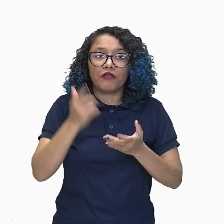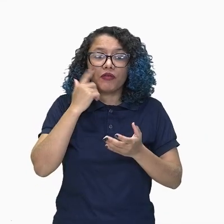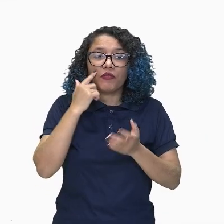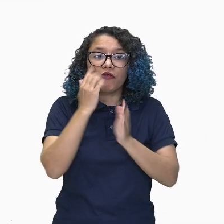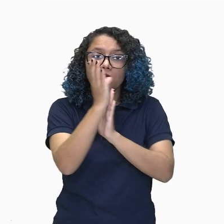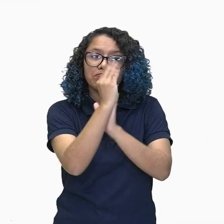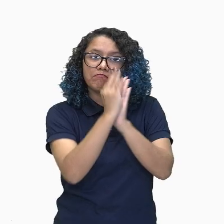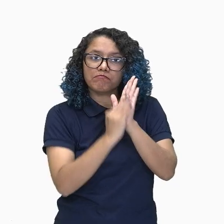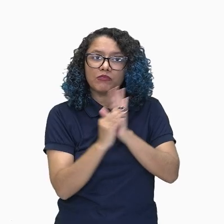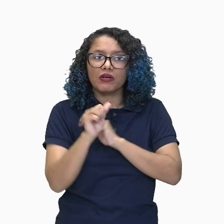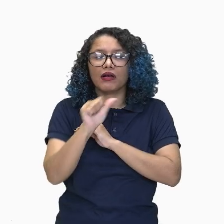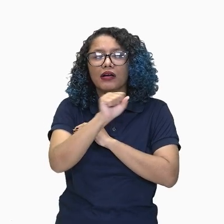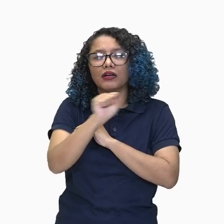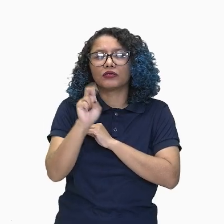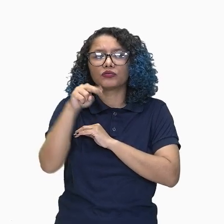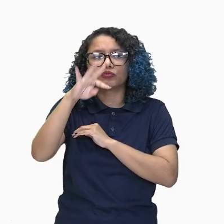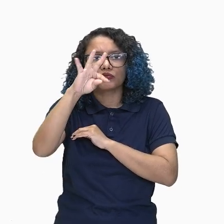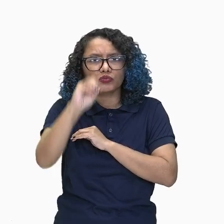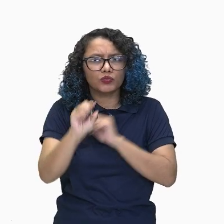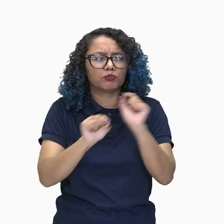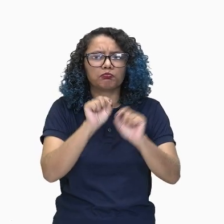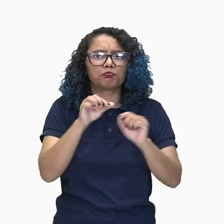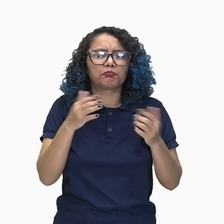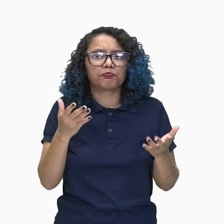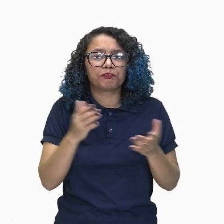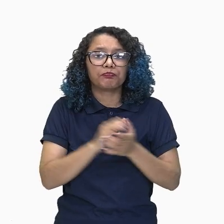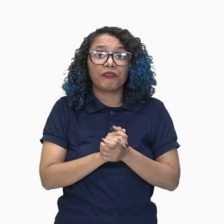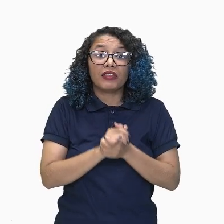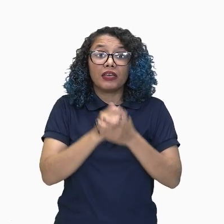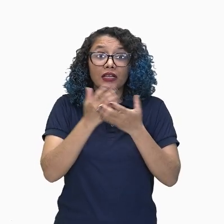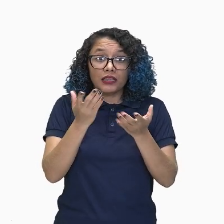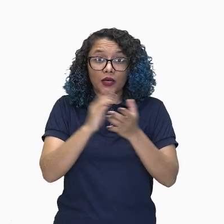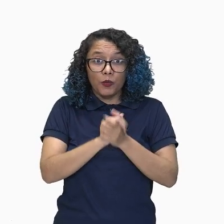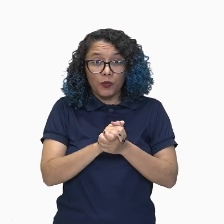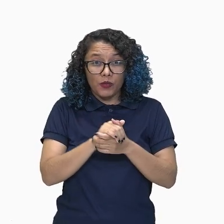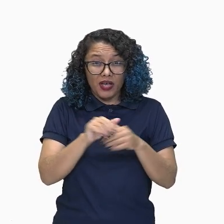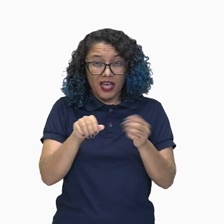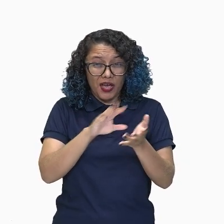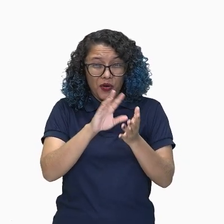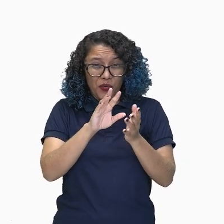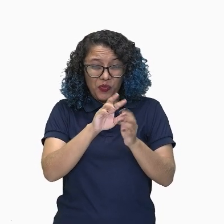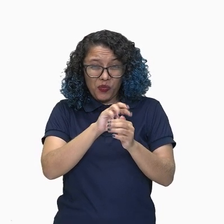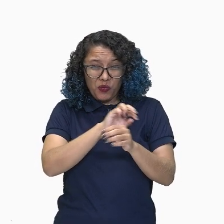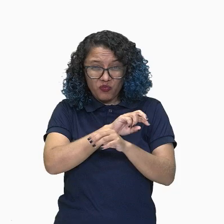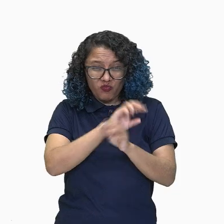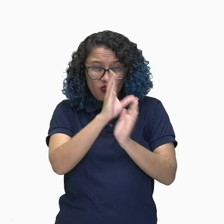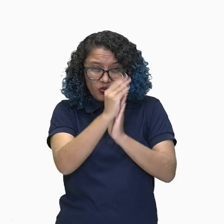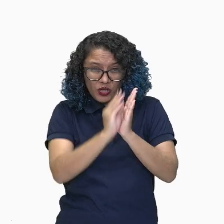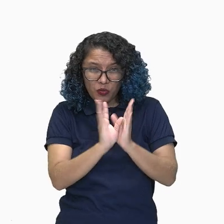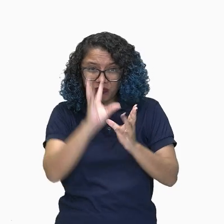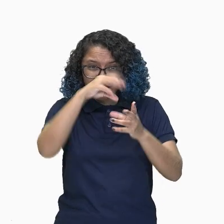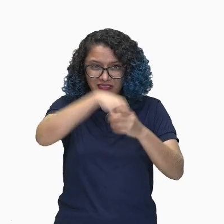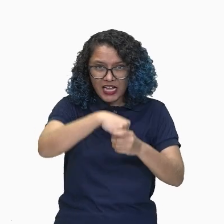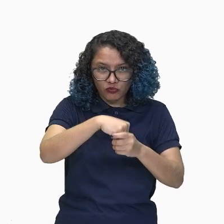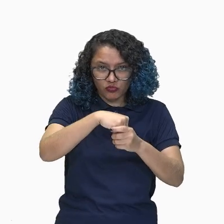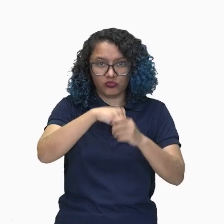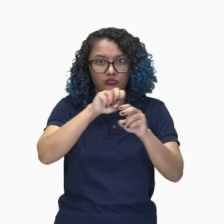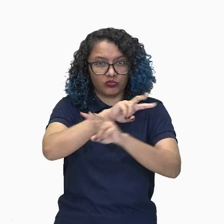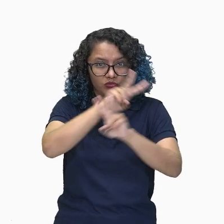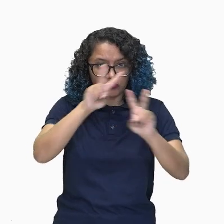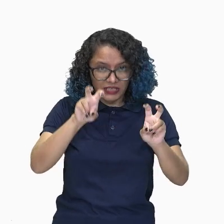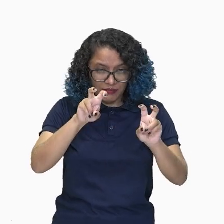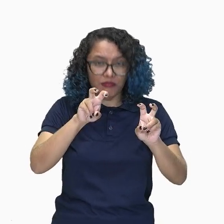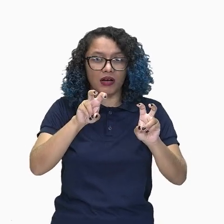o que é o assunto. O assunto, gente, é um recorte específico dentro do tema, ou seja, uma delimitação. É o que o